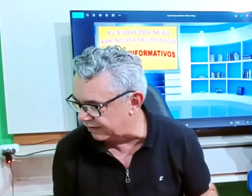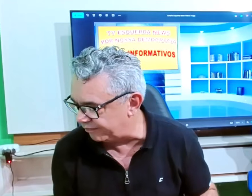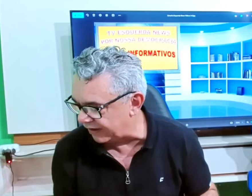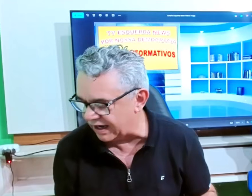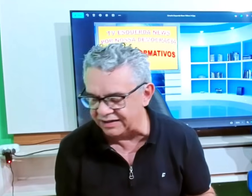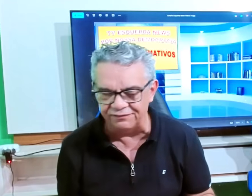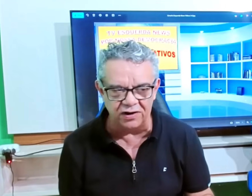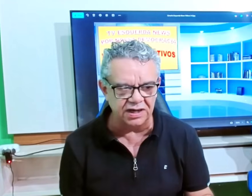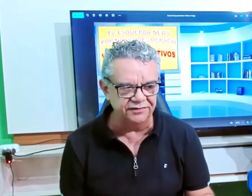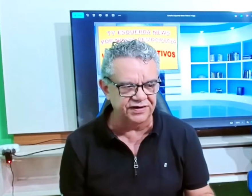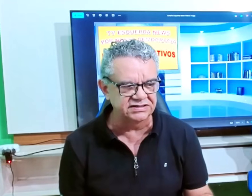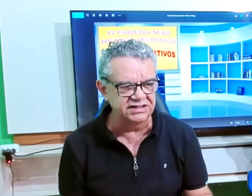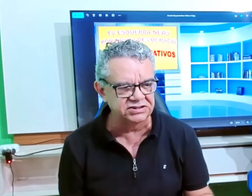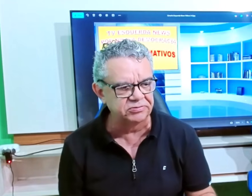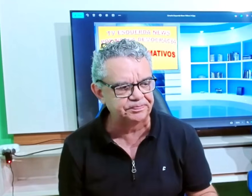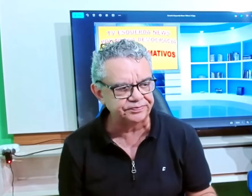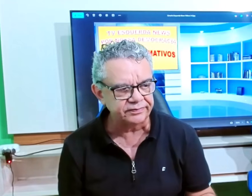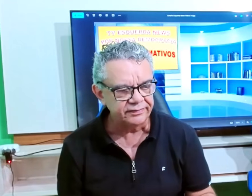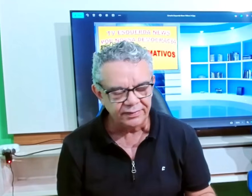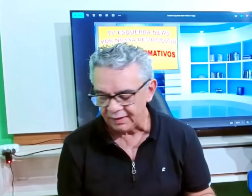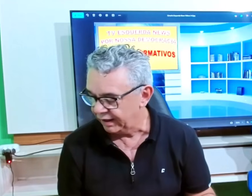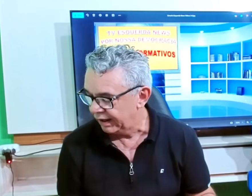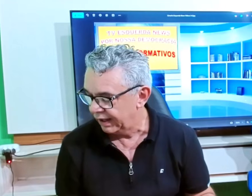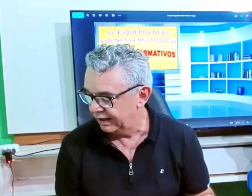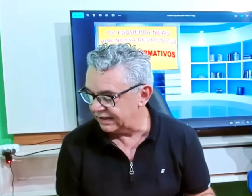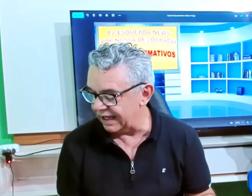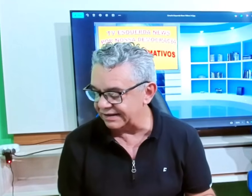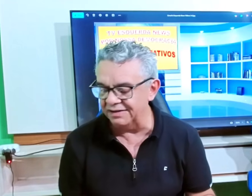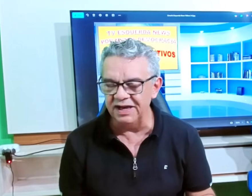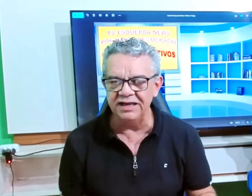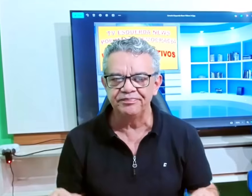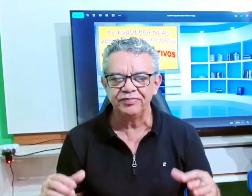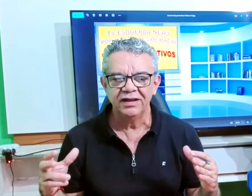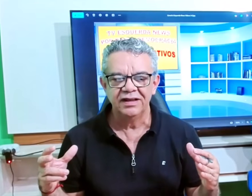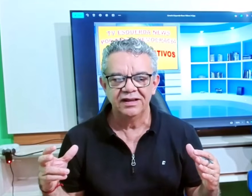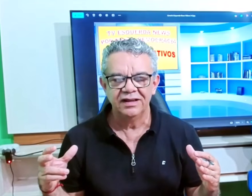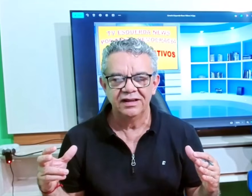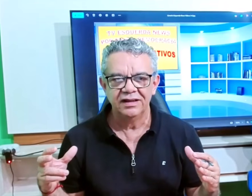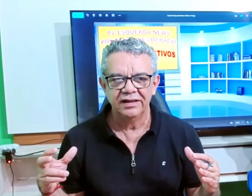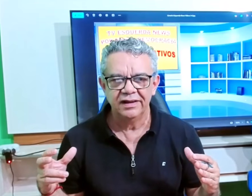dia de folga do Francisco e dela também,